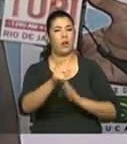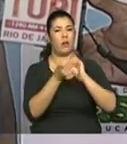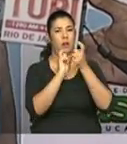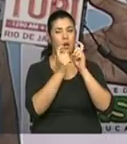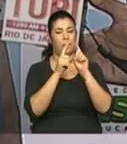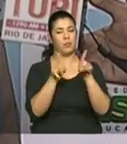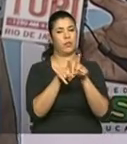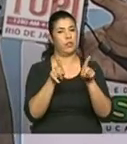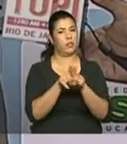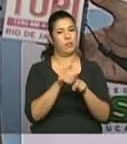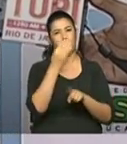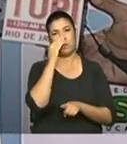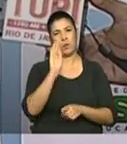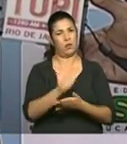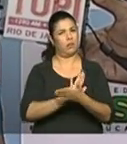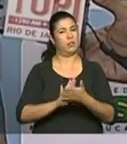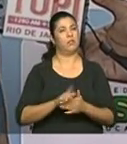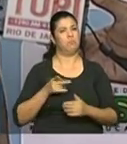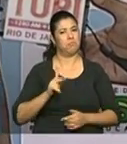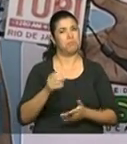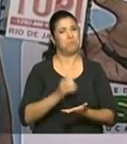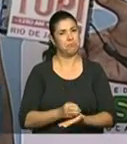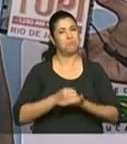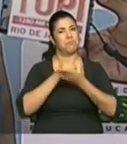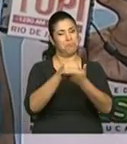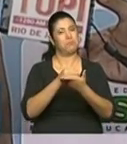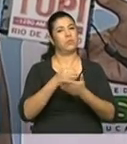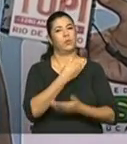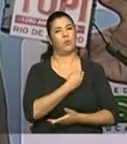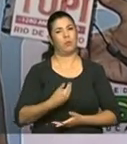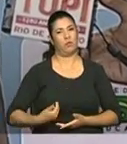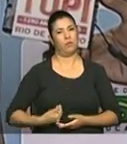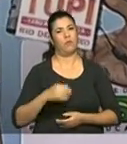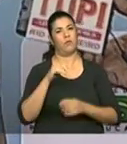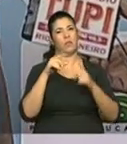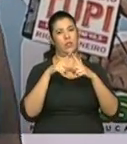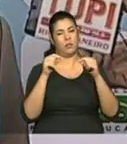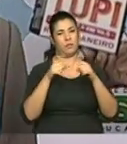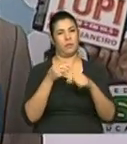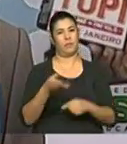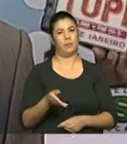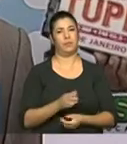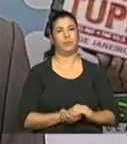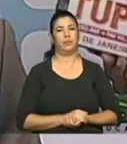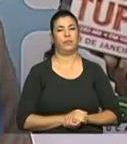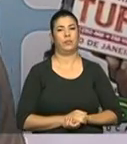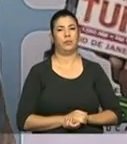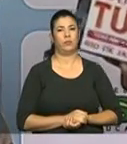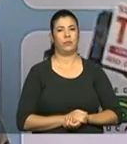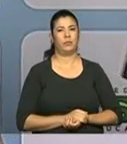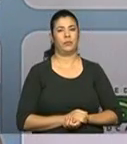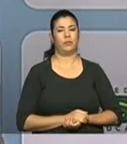nós não nos furtaremos de apoiar também ao governo do Distrito Federal nesse momento importante.